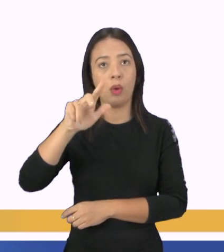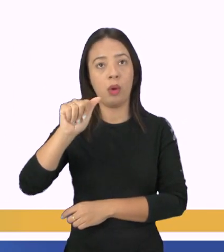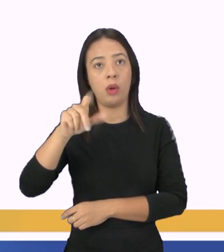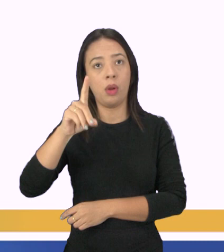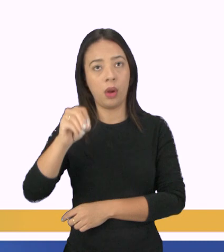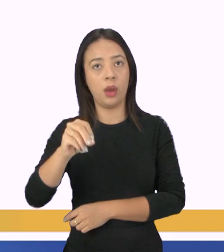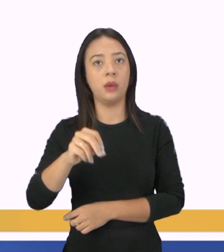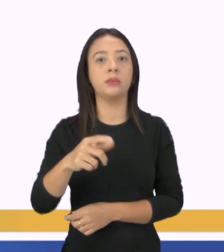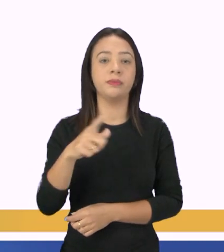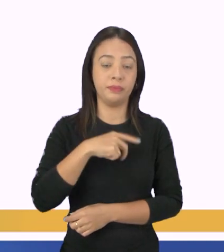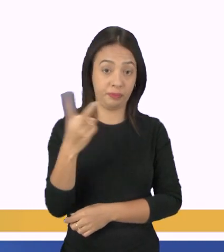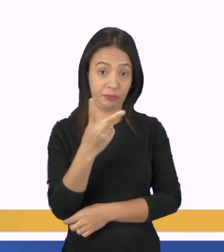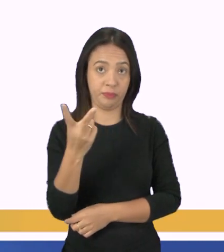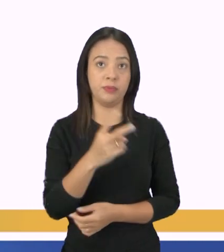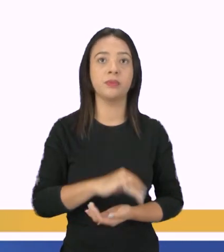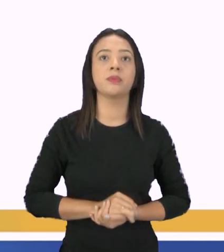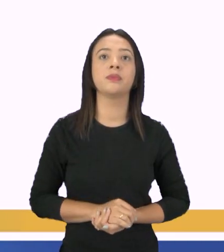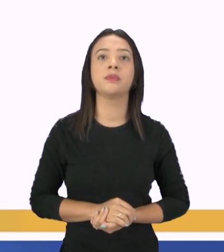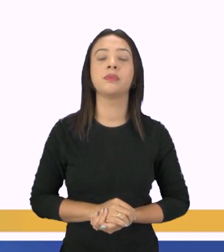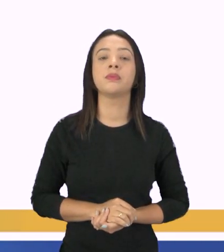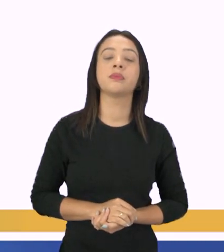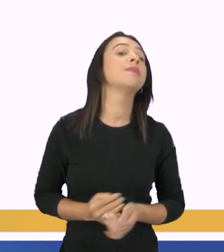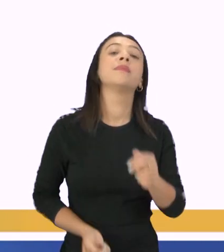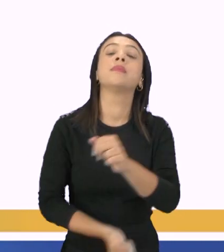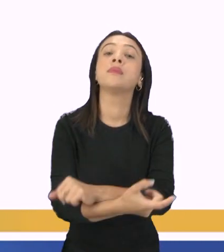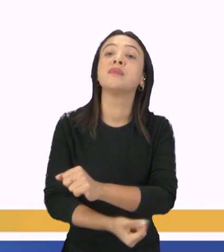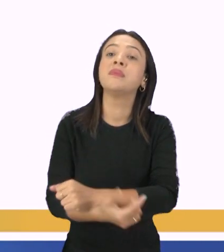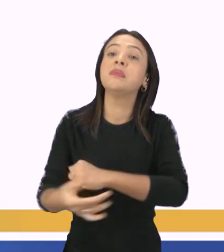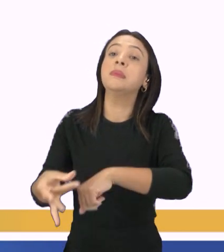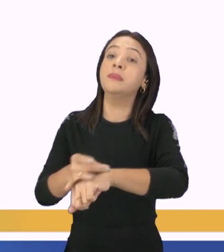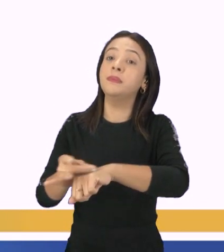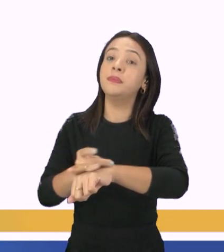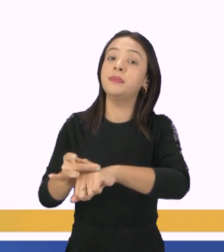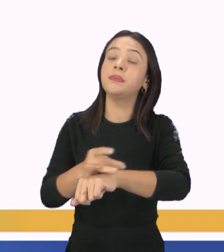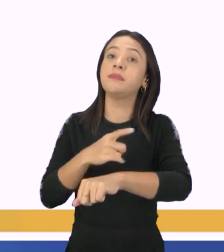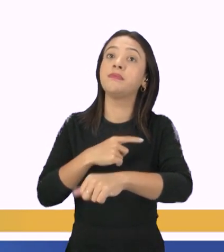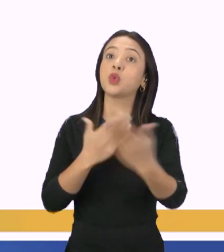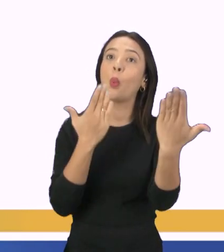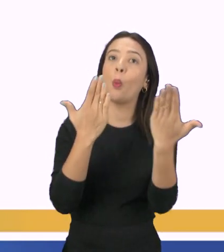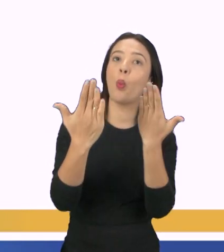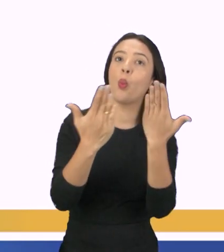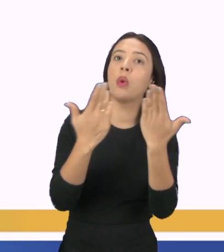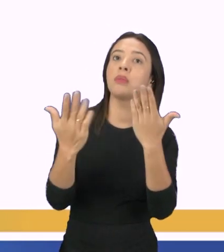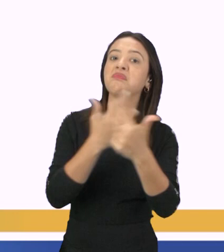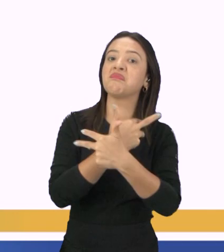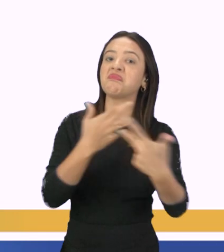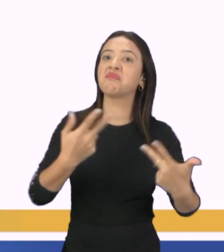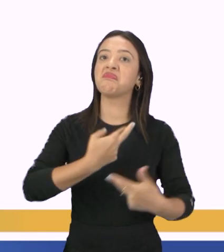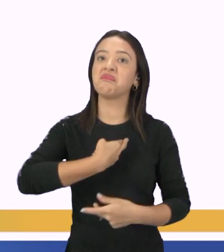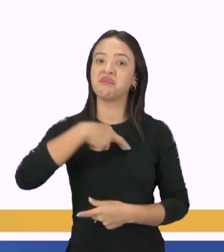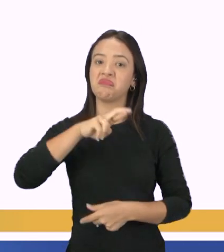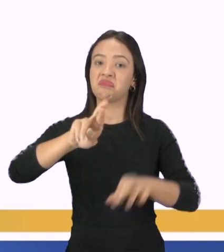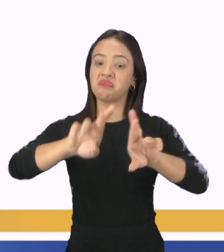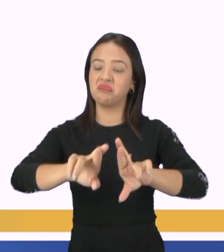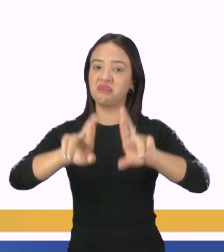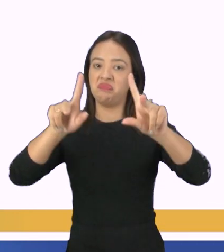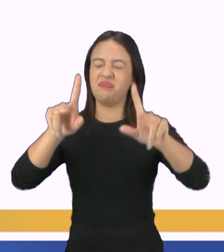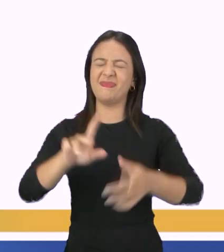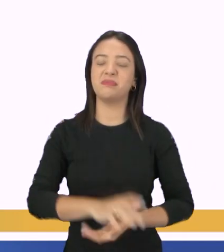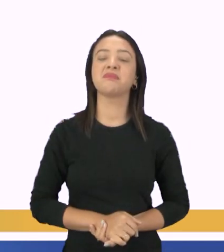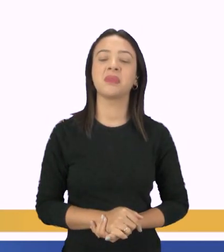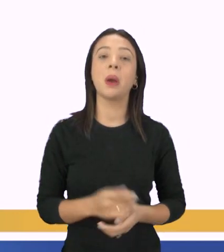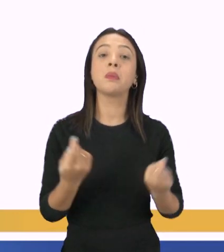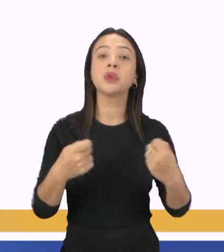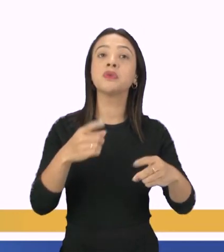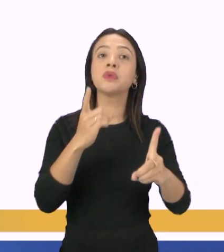outro lado também. Pista preta. Estabelecem uma relação de comparação entre religiões distintas, que a